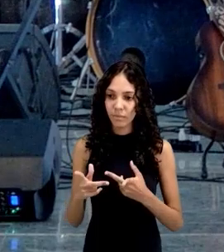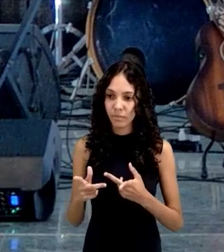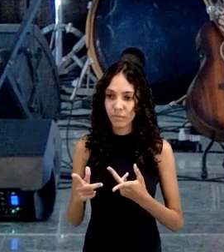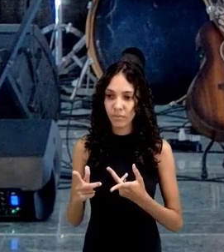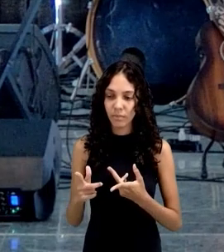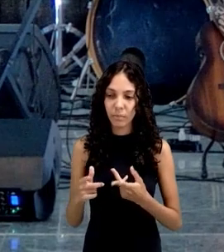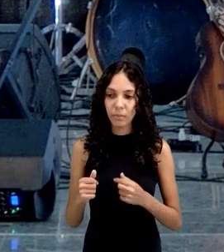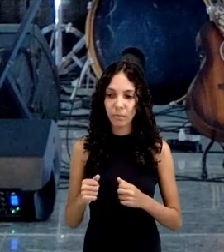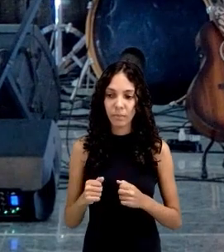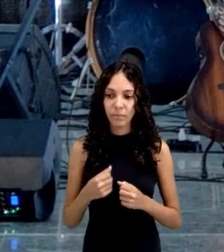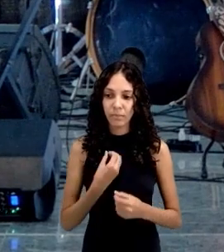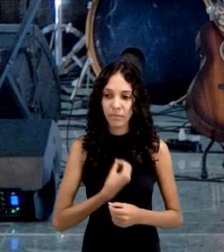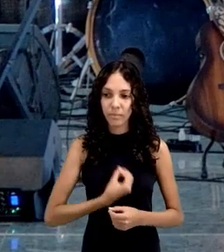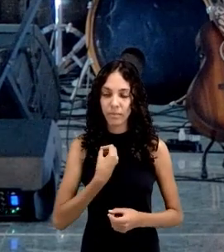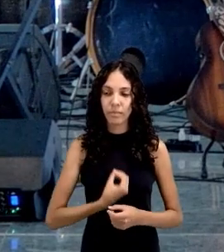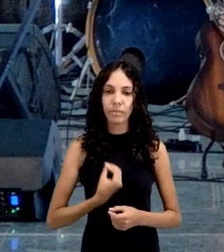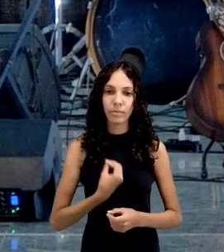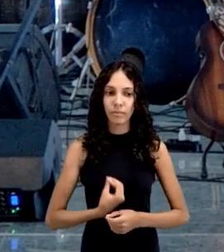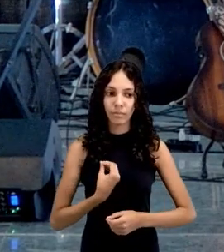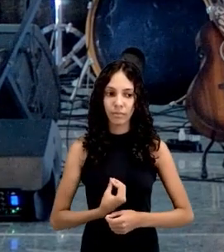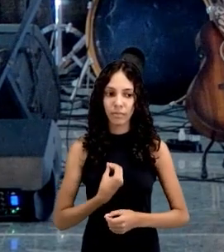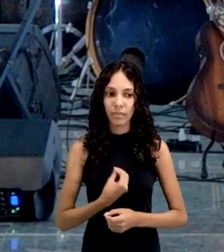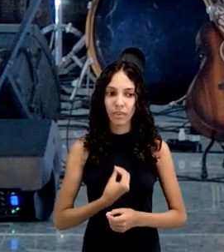farão diferença.